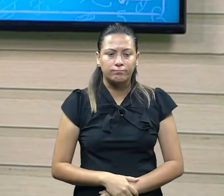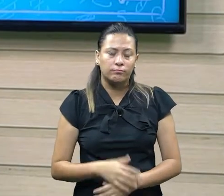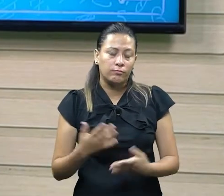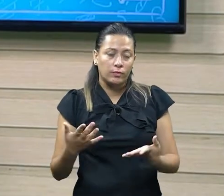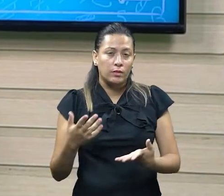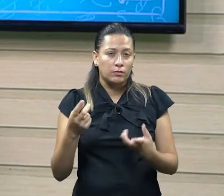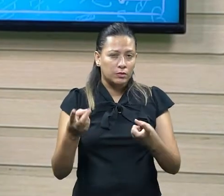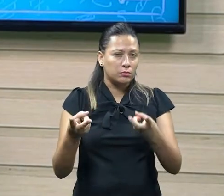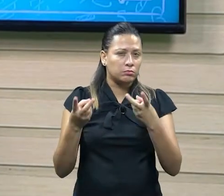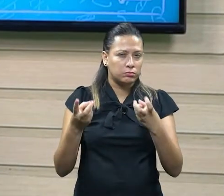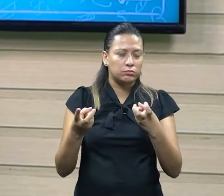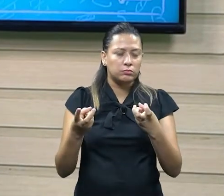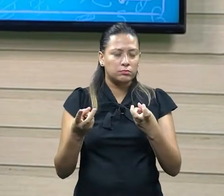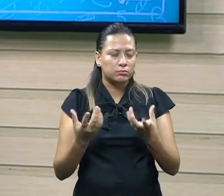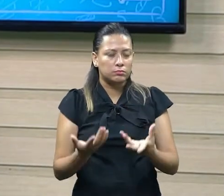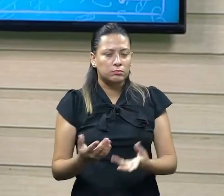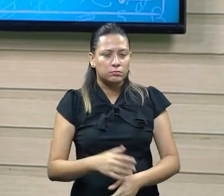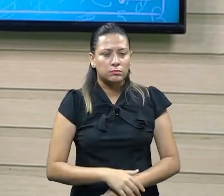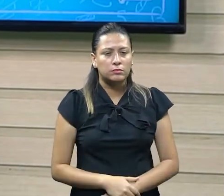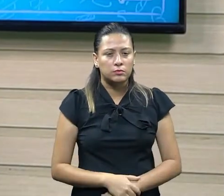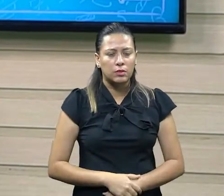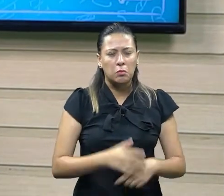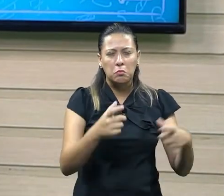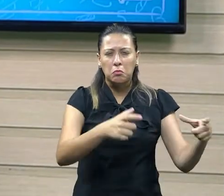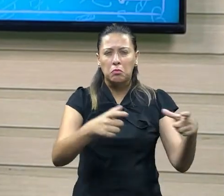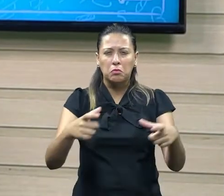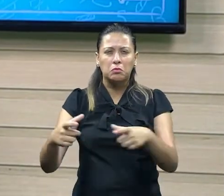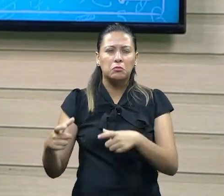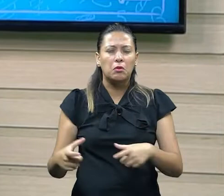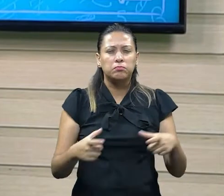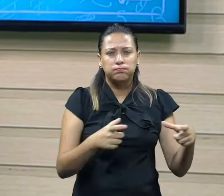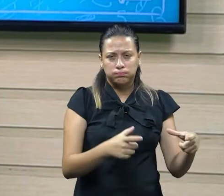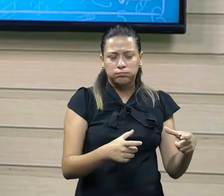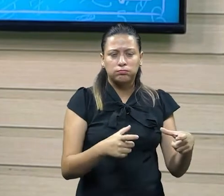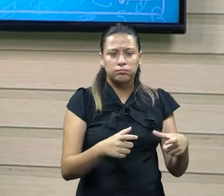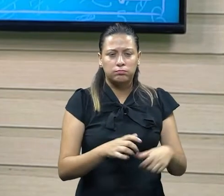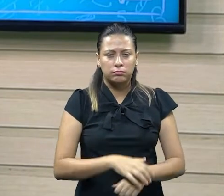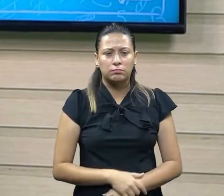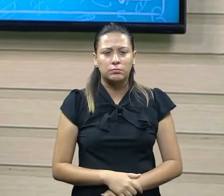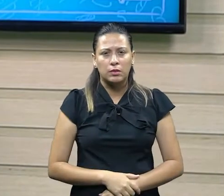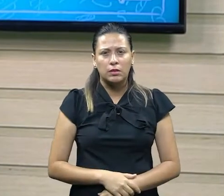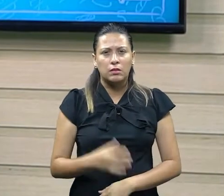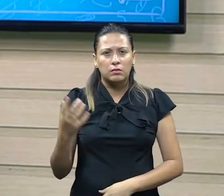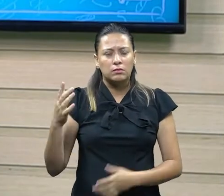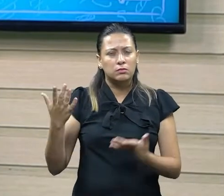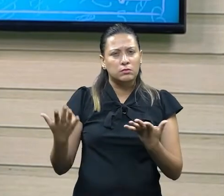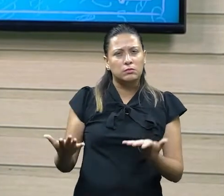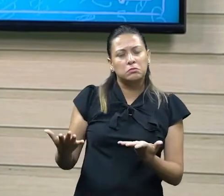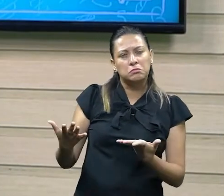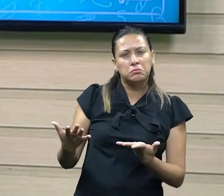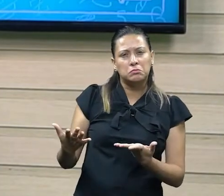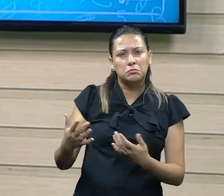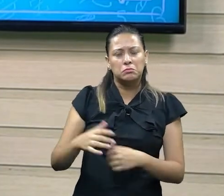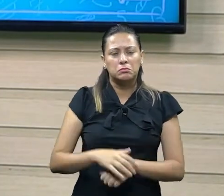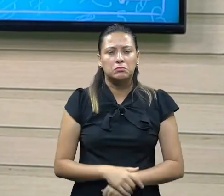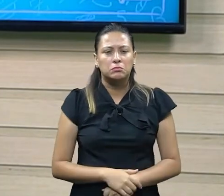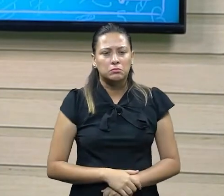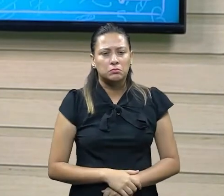em muitos locais, a umidade, quando se fala de previsão do tempo, ela